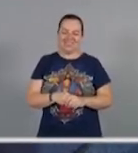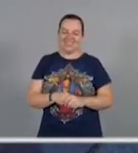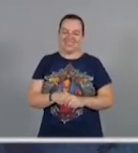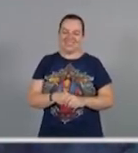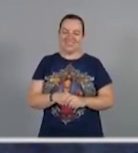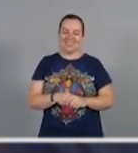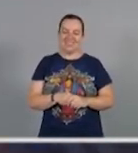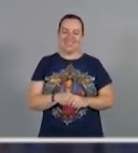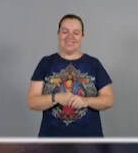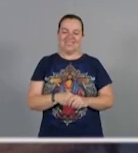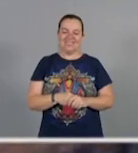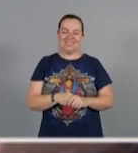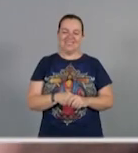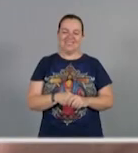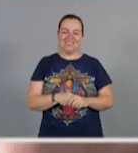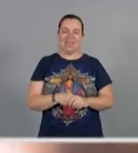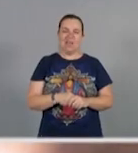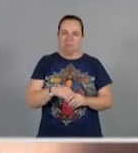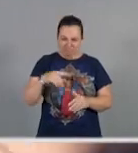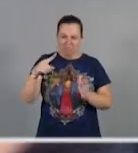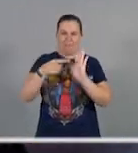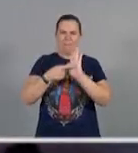Me convença que você toca bem.